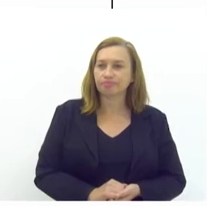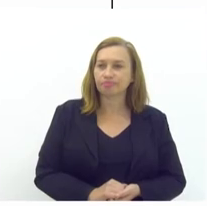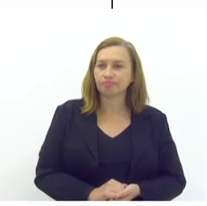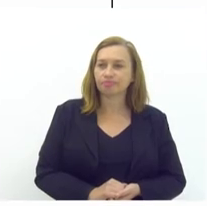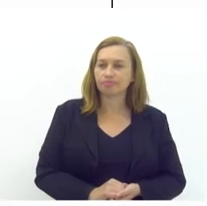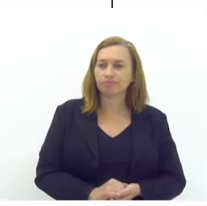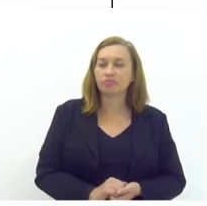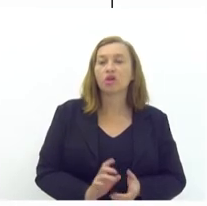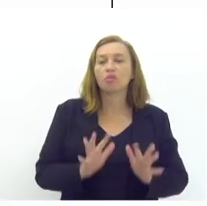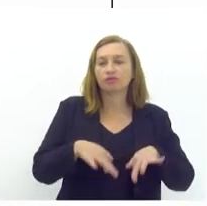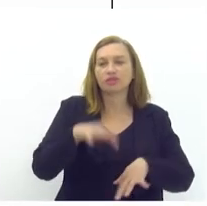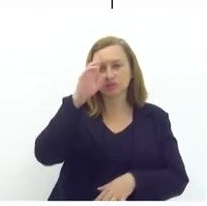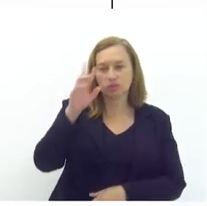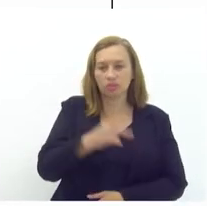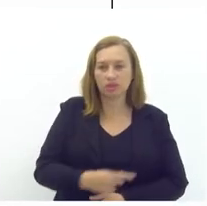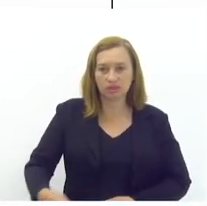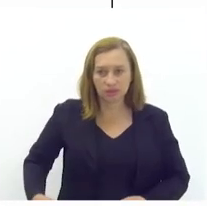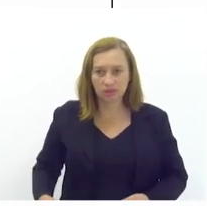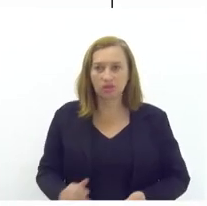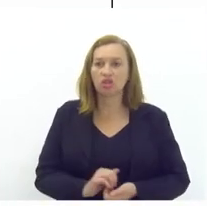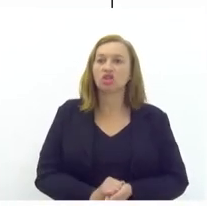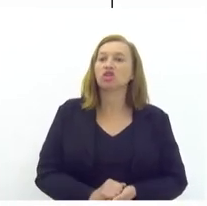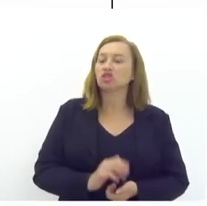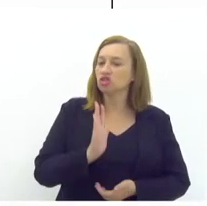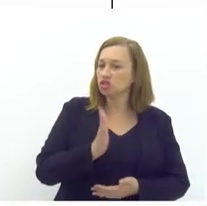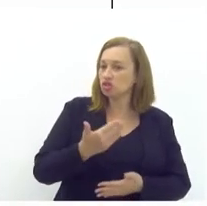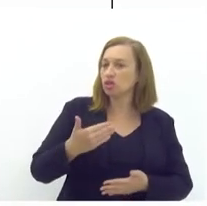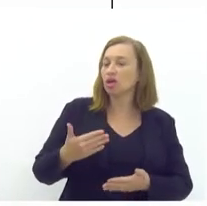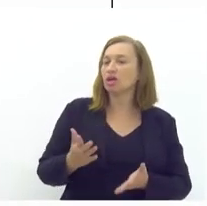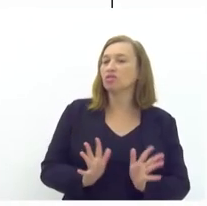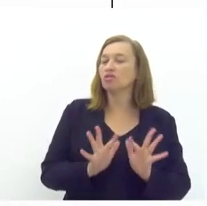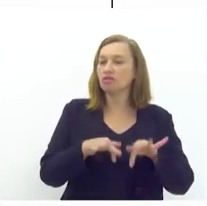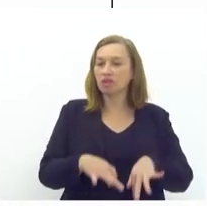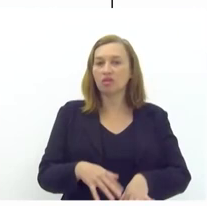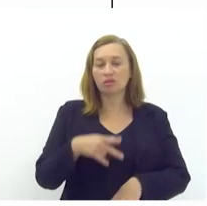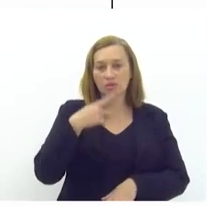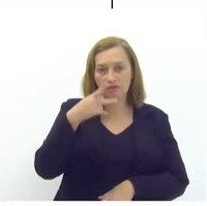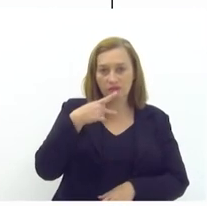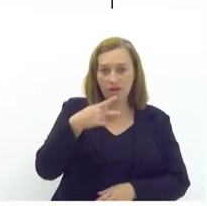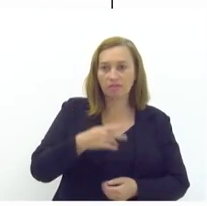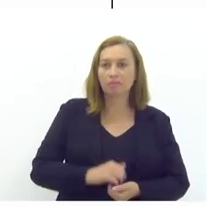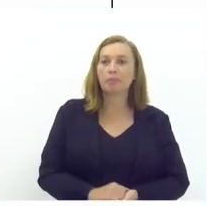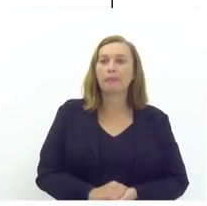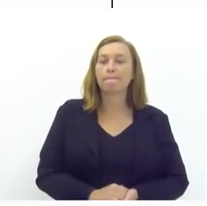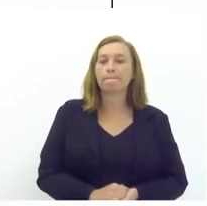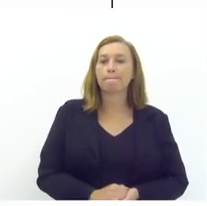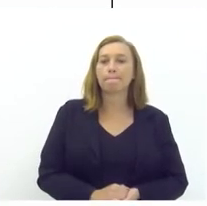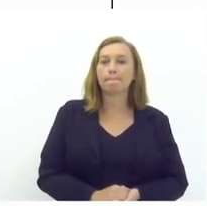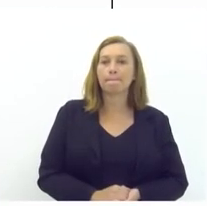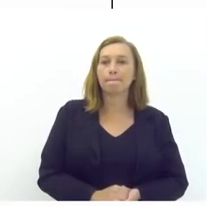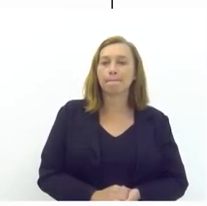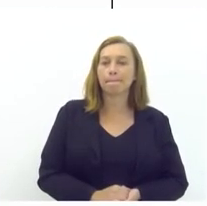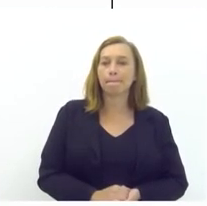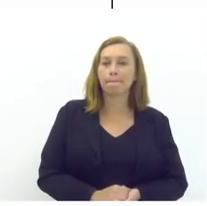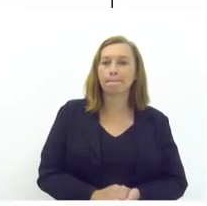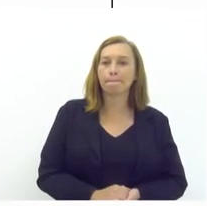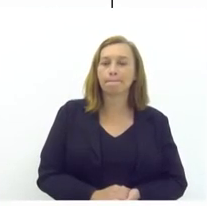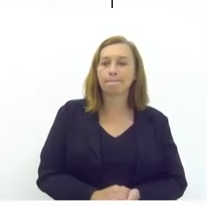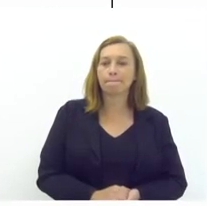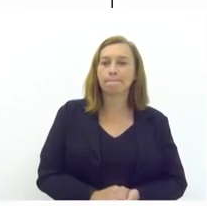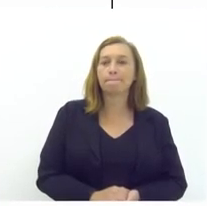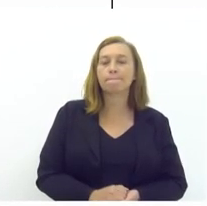por fim senhor presidente e já me aproximando do final da minha fala eu quero